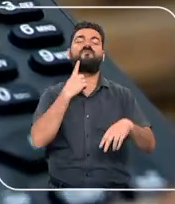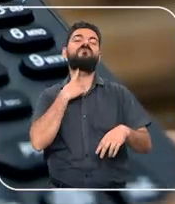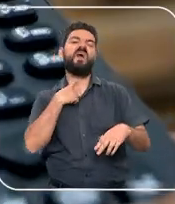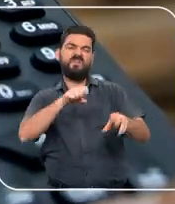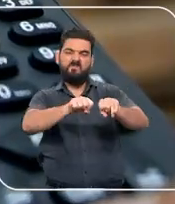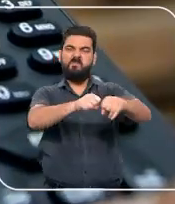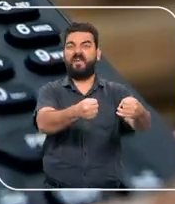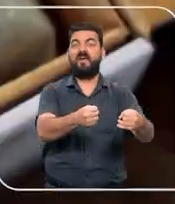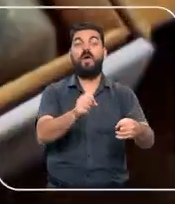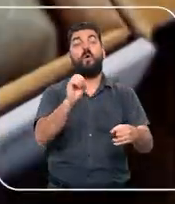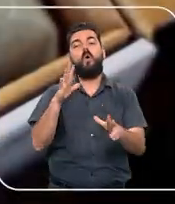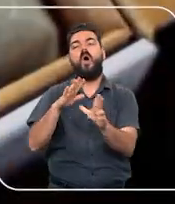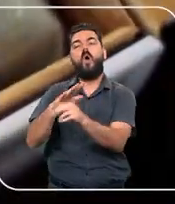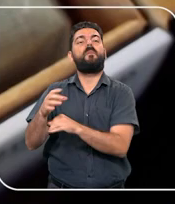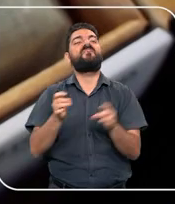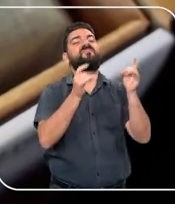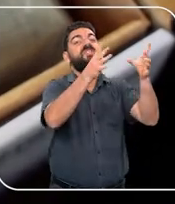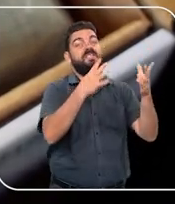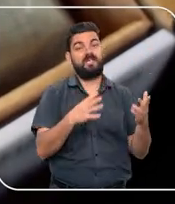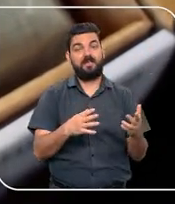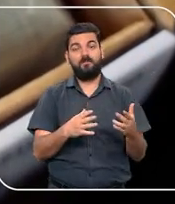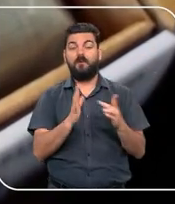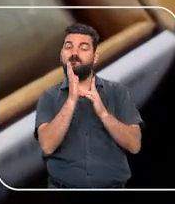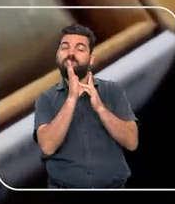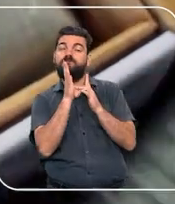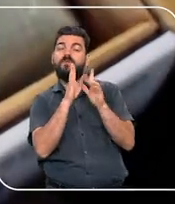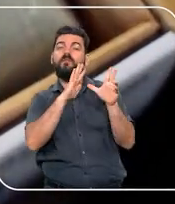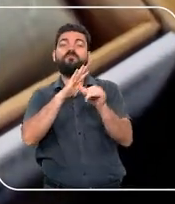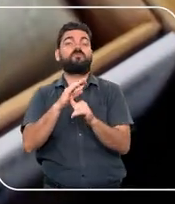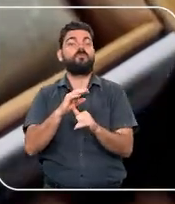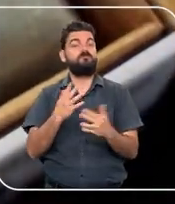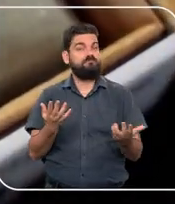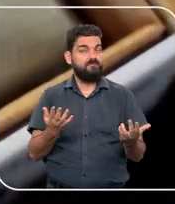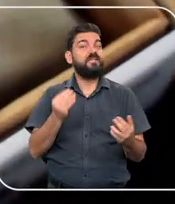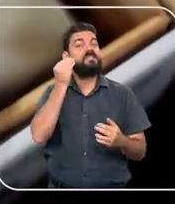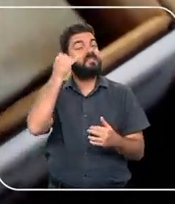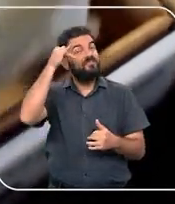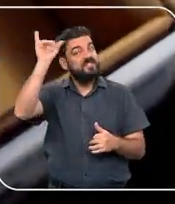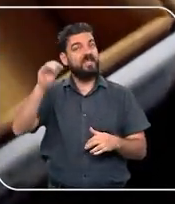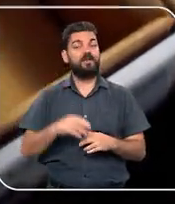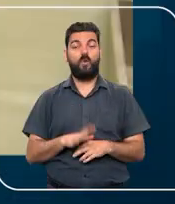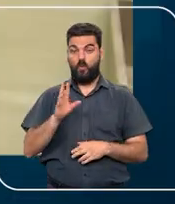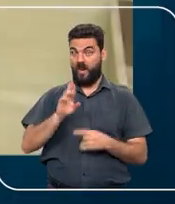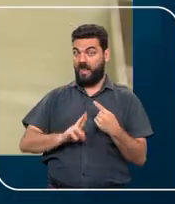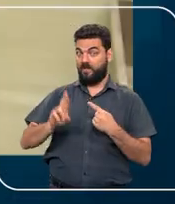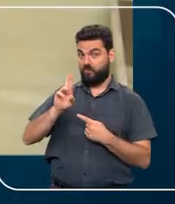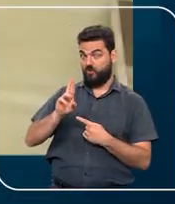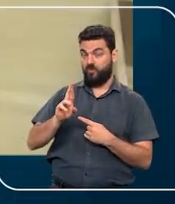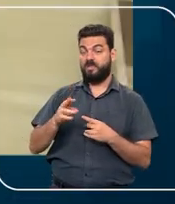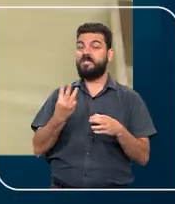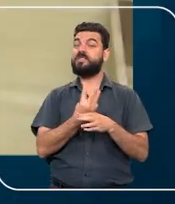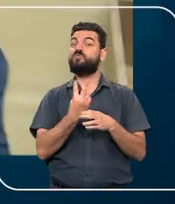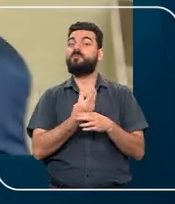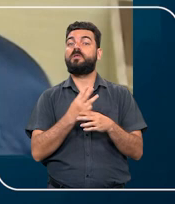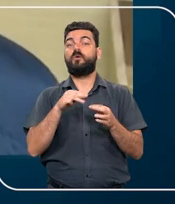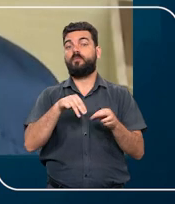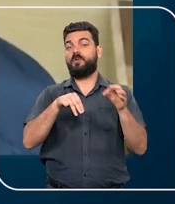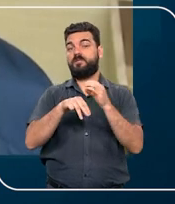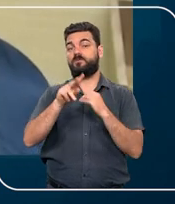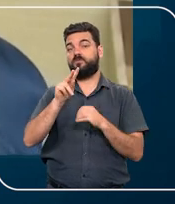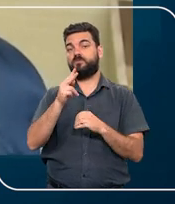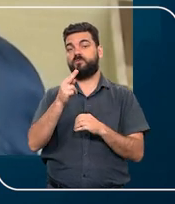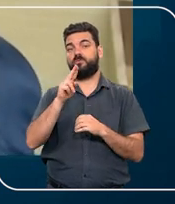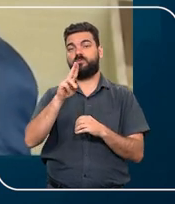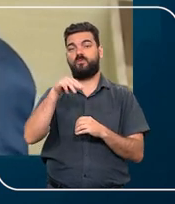dano intencional comércio no mercado paralelo simulação de furtos ou roubos o relator do caso na terceira